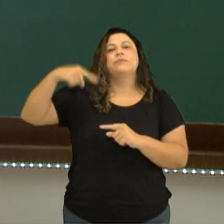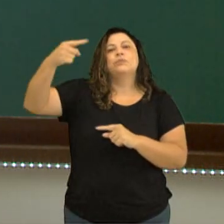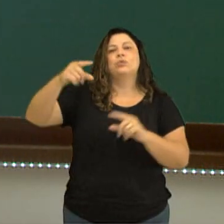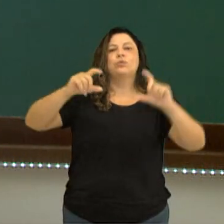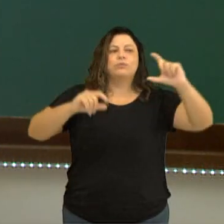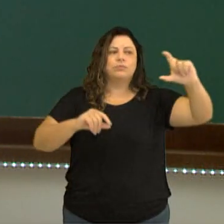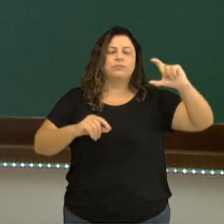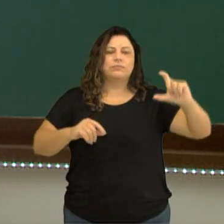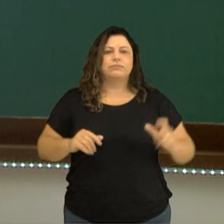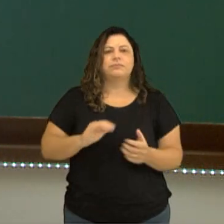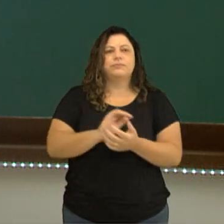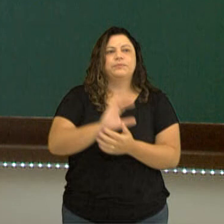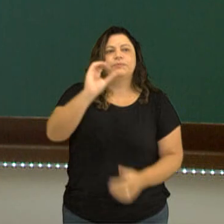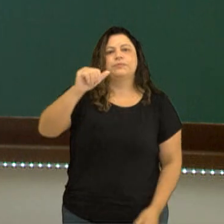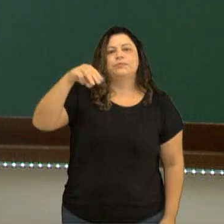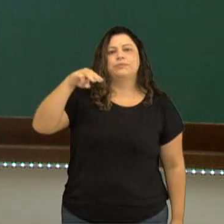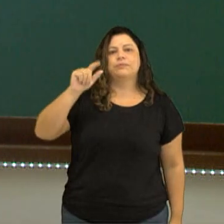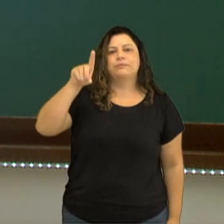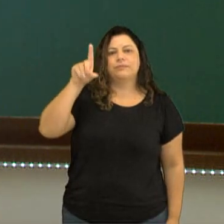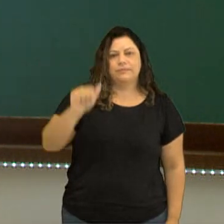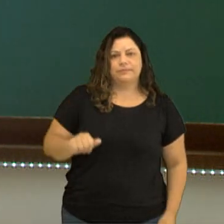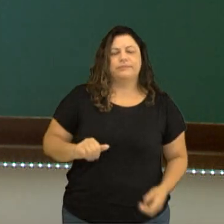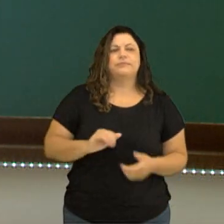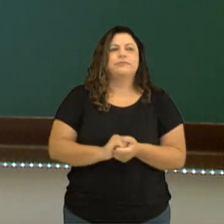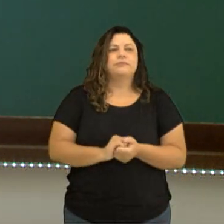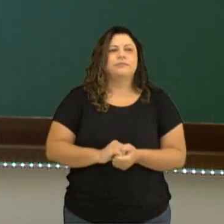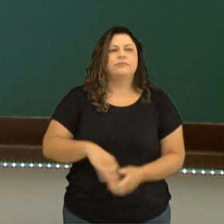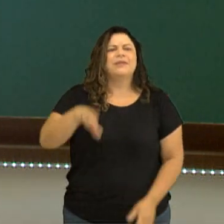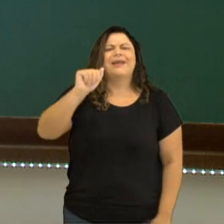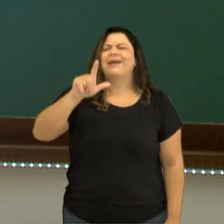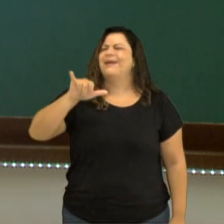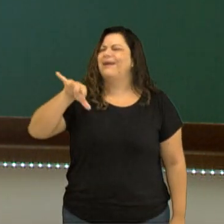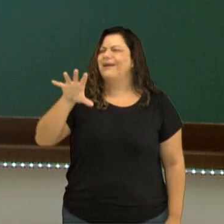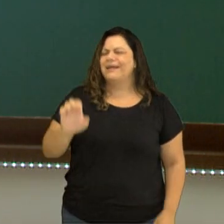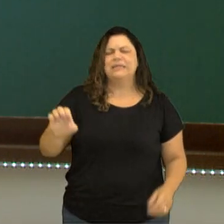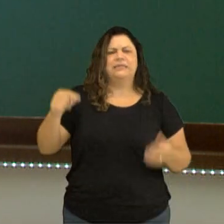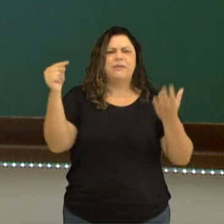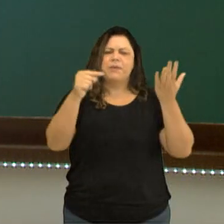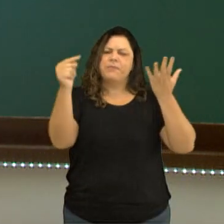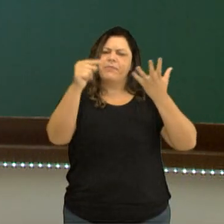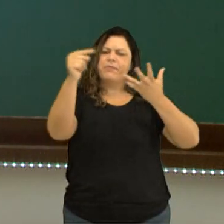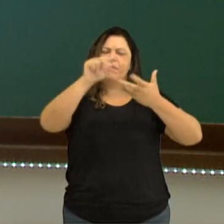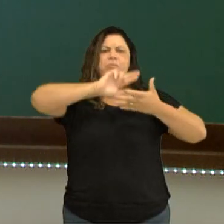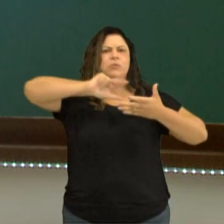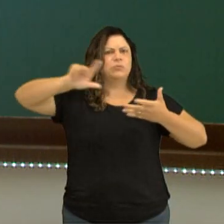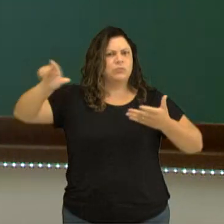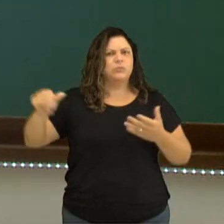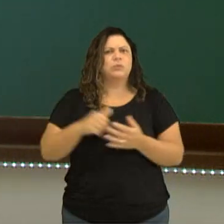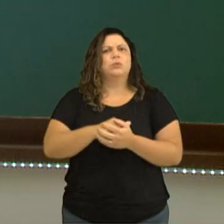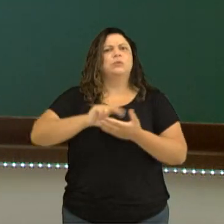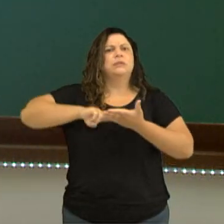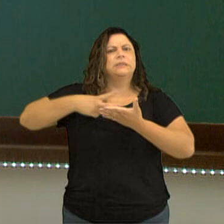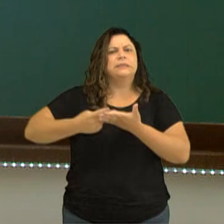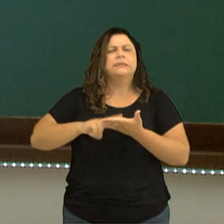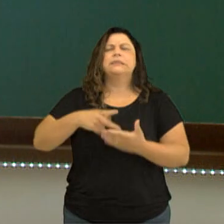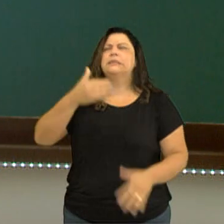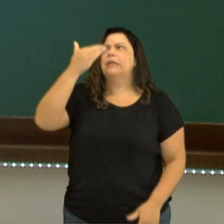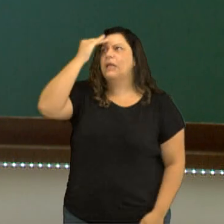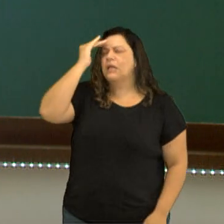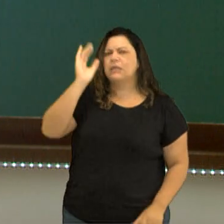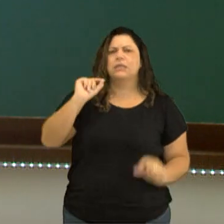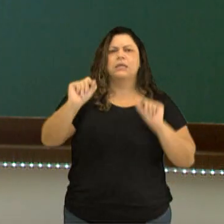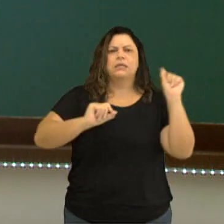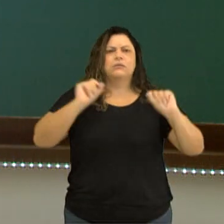trecho. Camadas. Alice tem muitas camadas de interpretações, inclusive as que